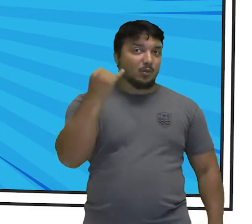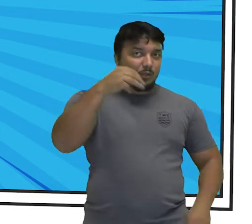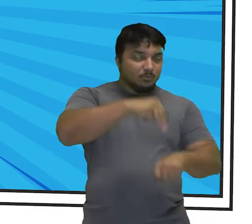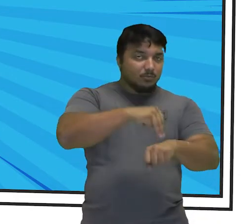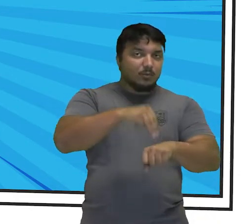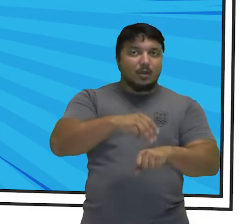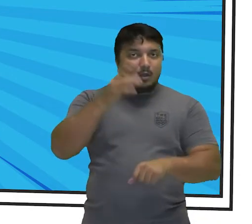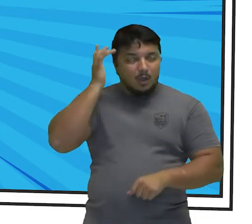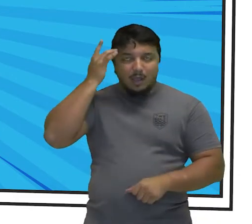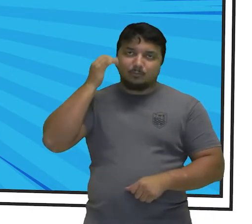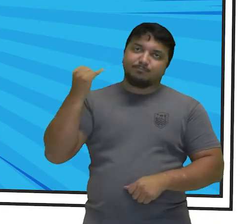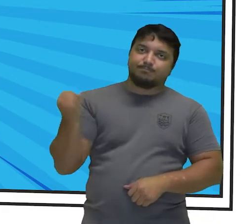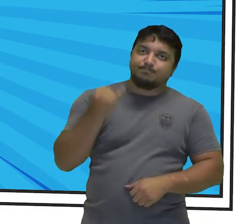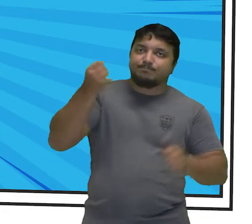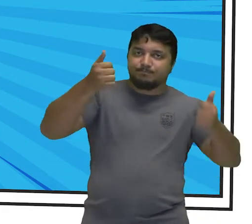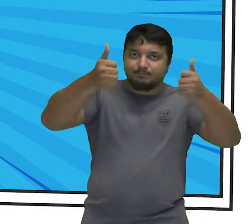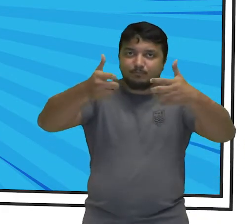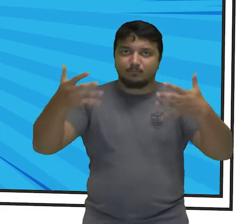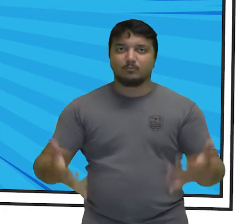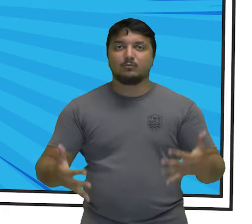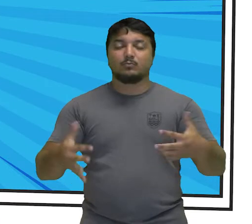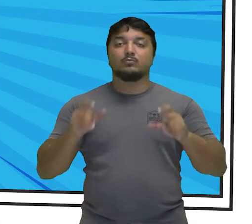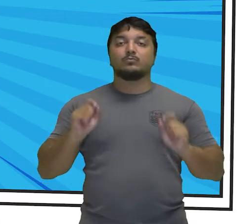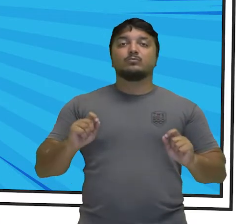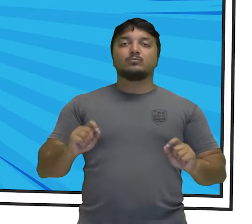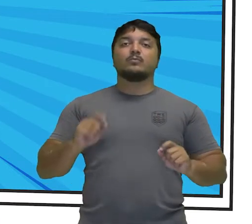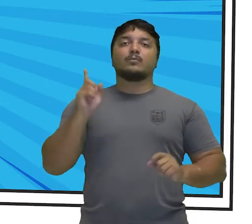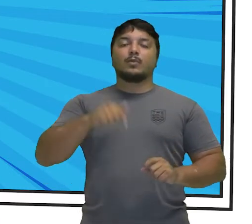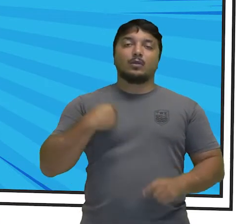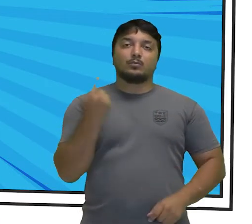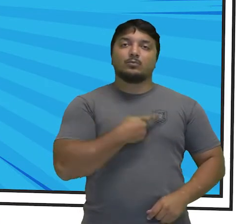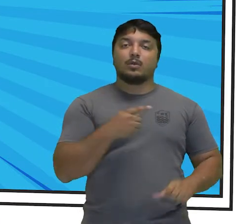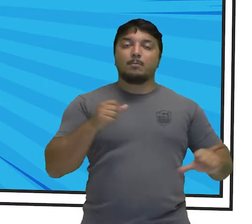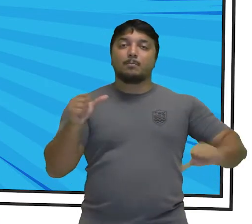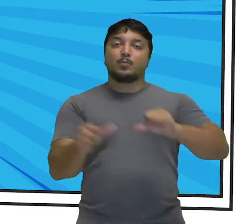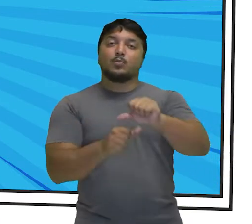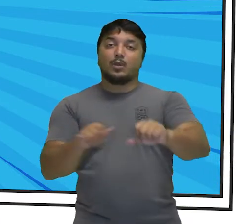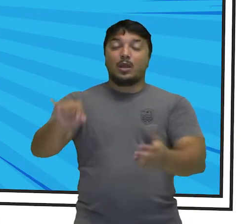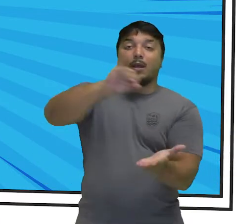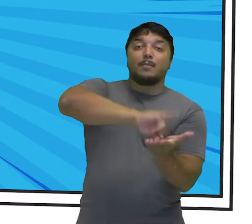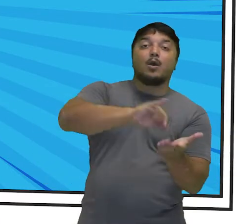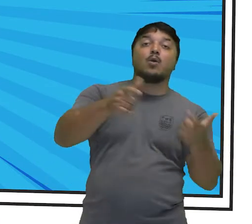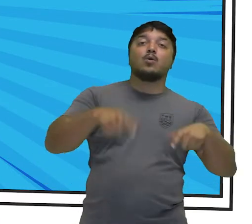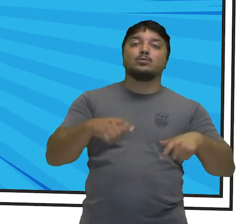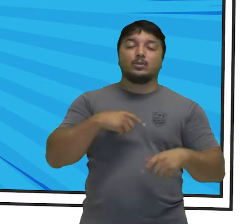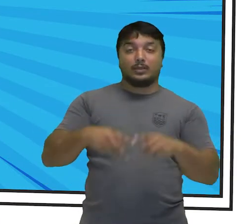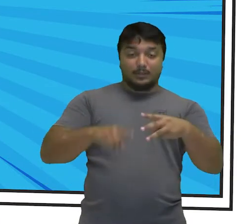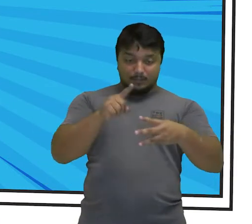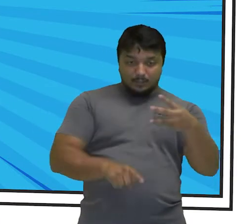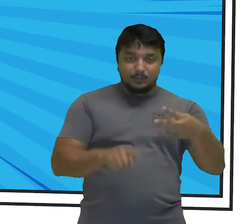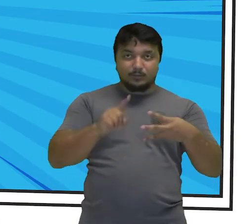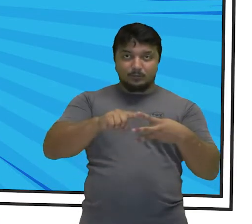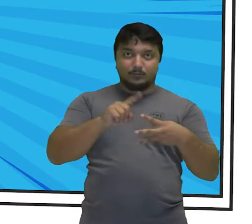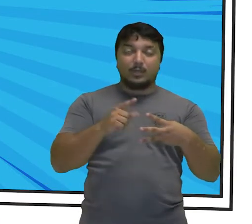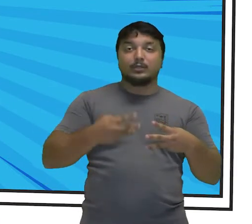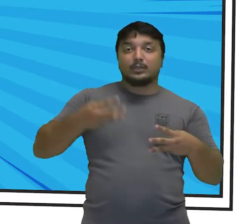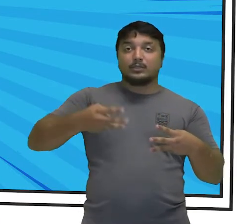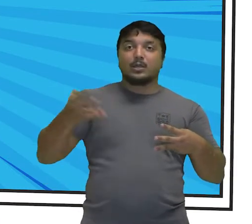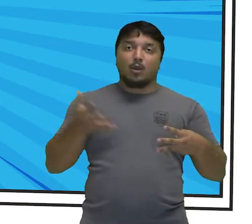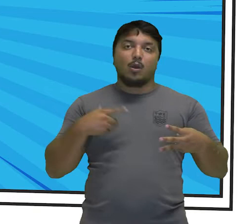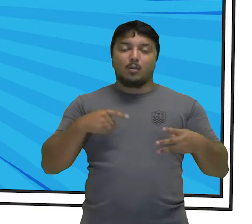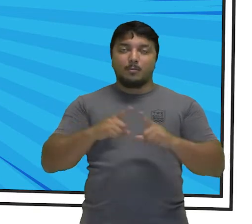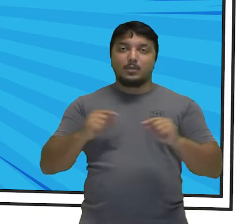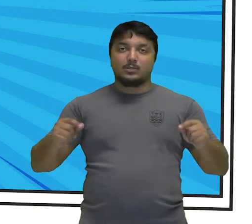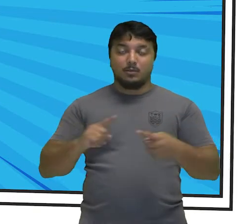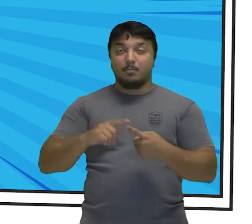acho que vale a pena falar desse aspecto, que nós mudamos até a capital. O Brasil teve 3 capitais, estamos na 3ª capital brasileira. Vamos